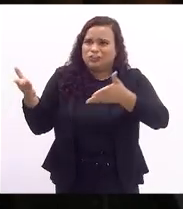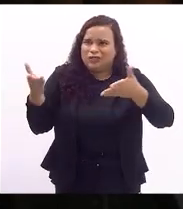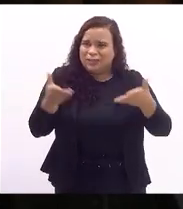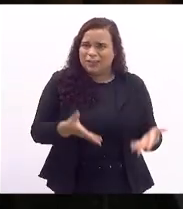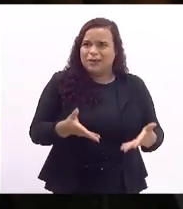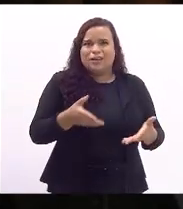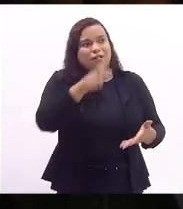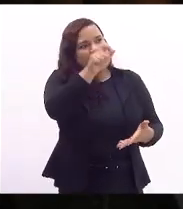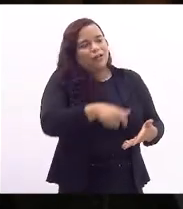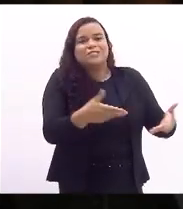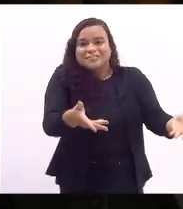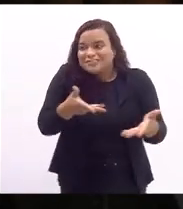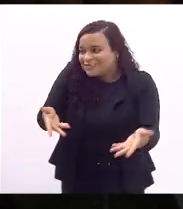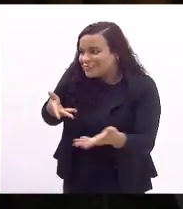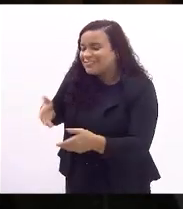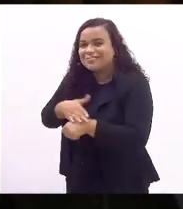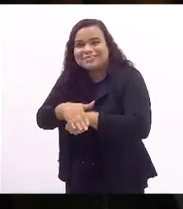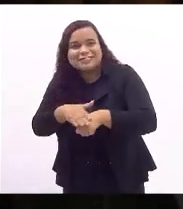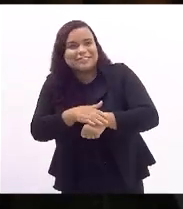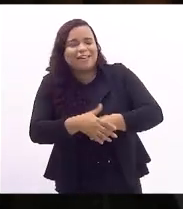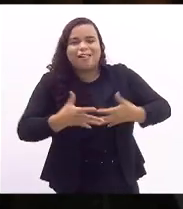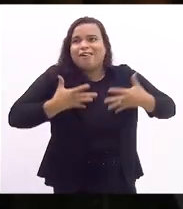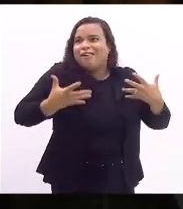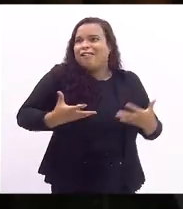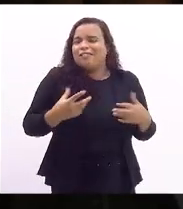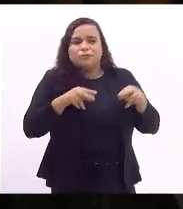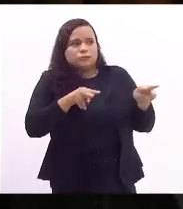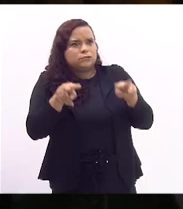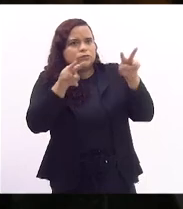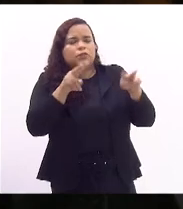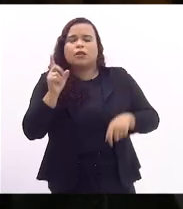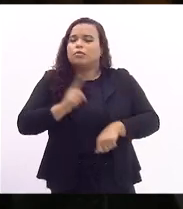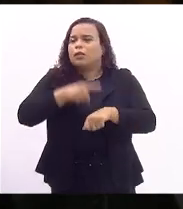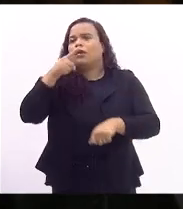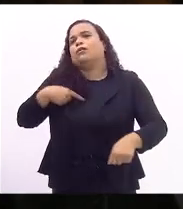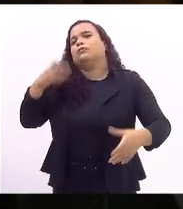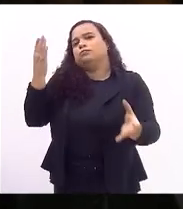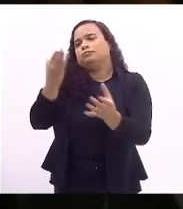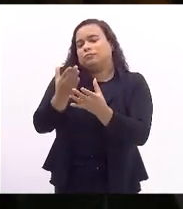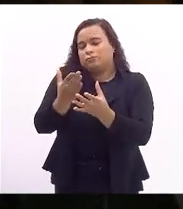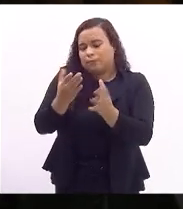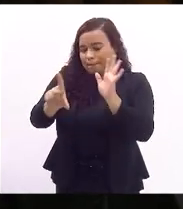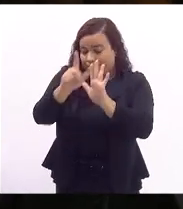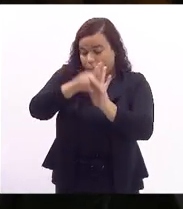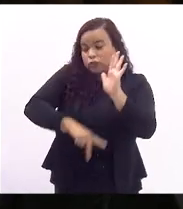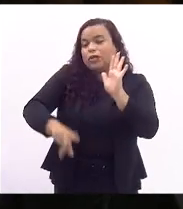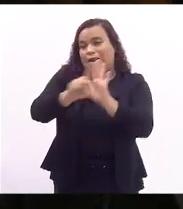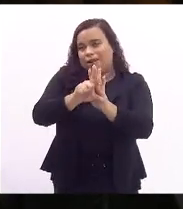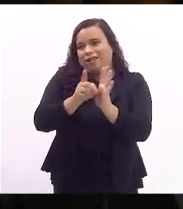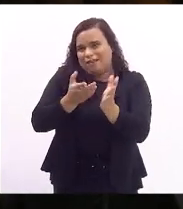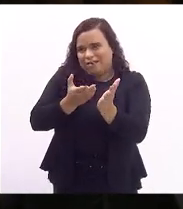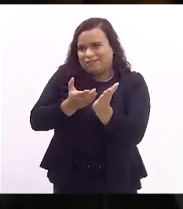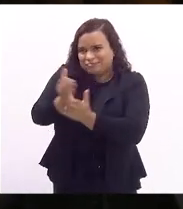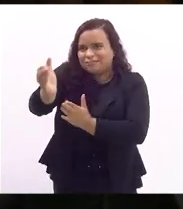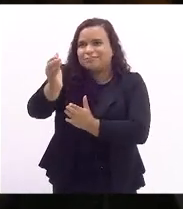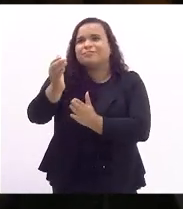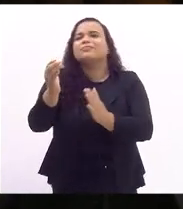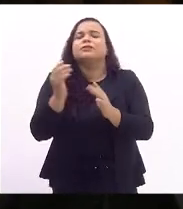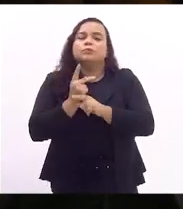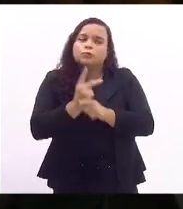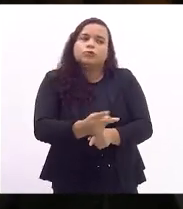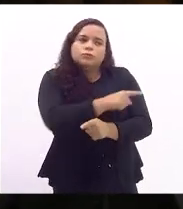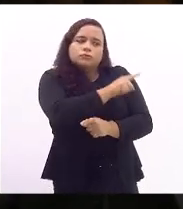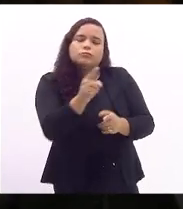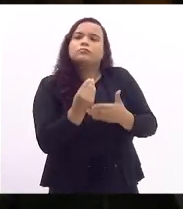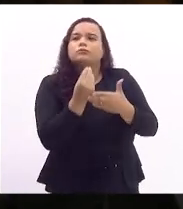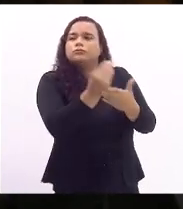e eu vi isso de perto então imediatamente entrei com esse projeto de lei buscando que eles tivessem sim